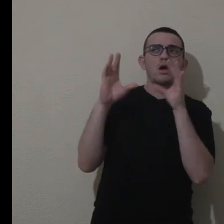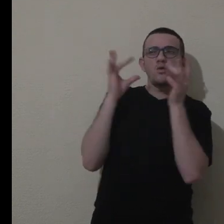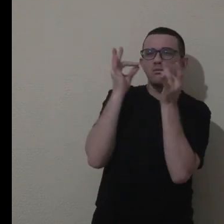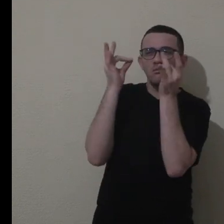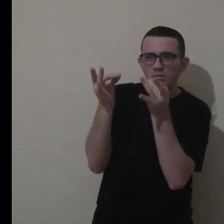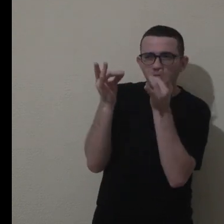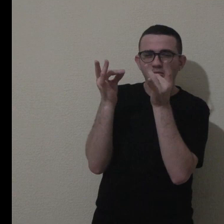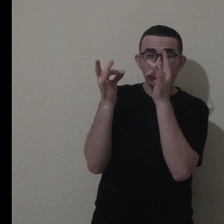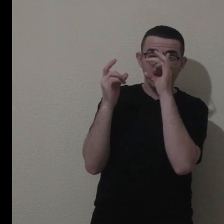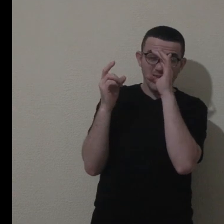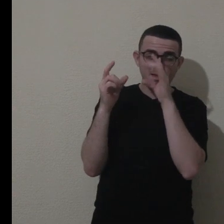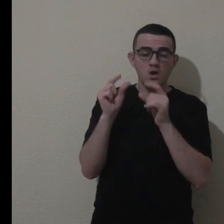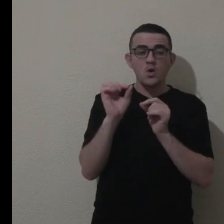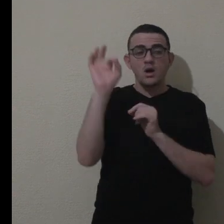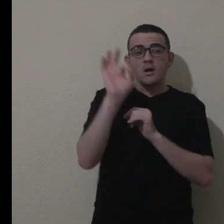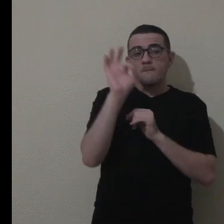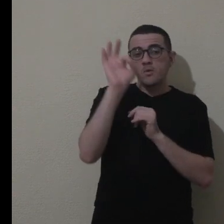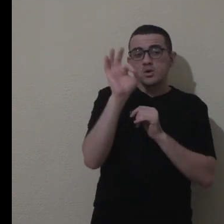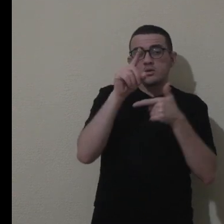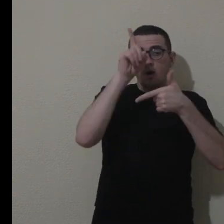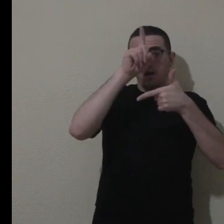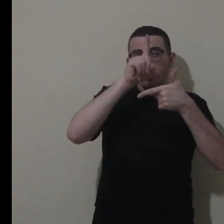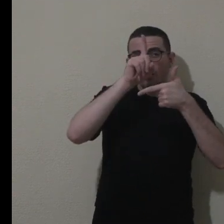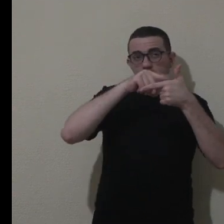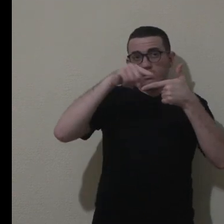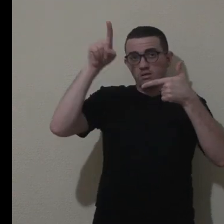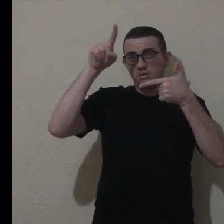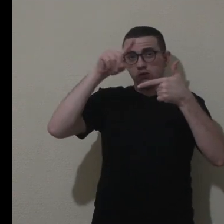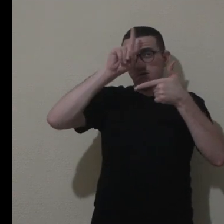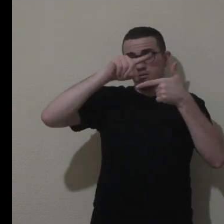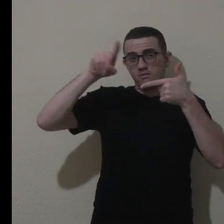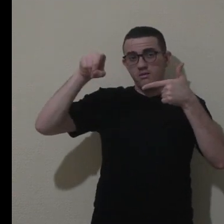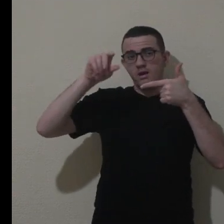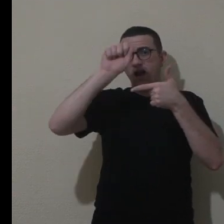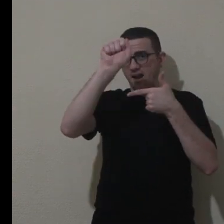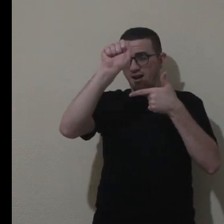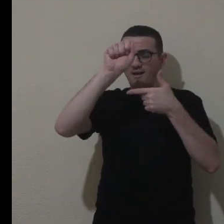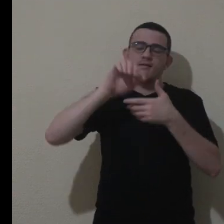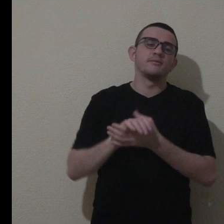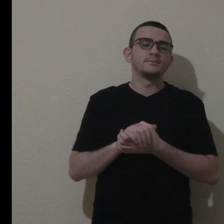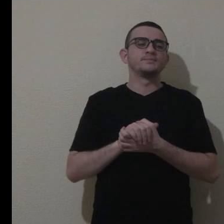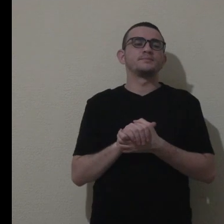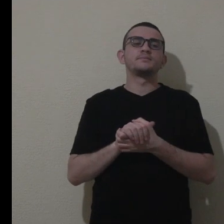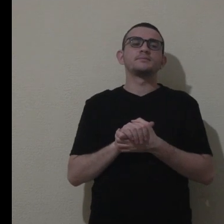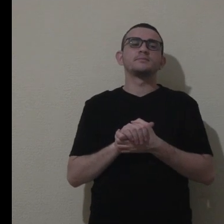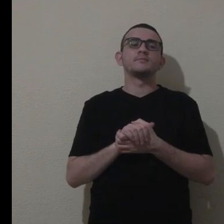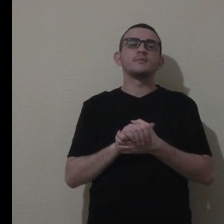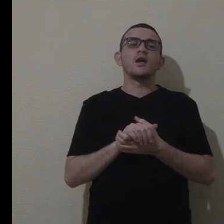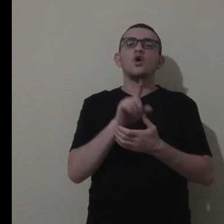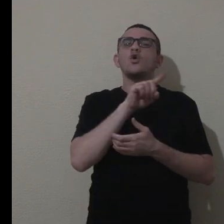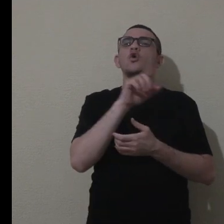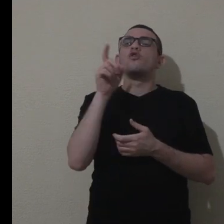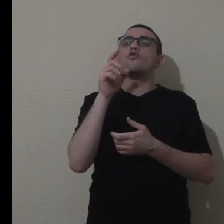de atenção, né? A porcentagem, aqui no gráfico A, né? Acho que vocês conseguem ver,